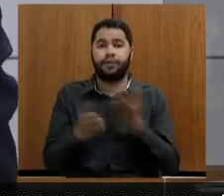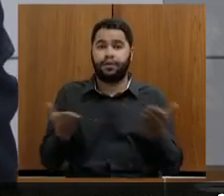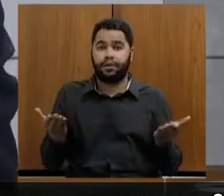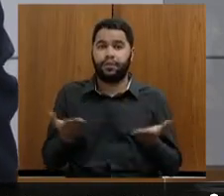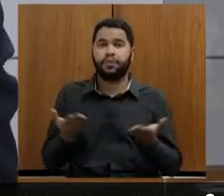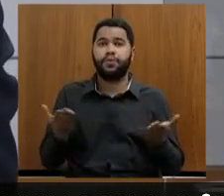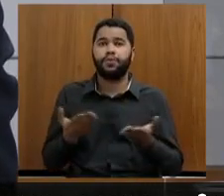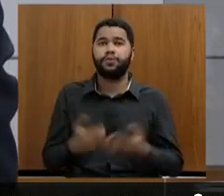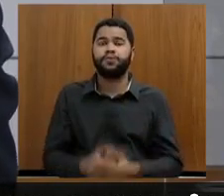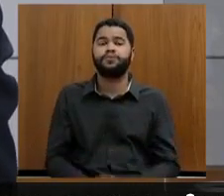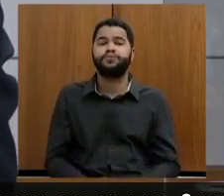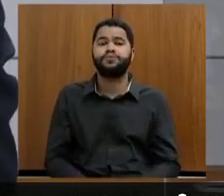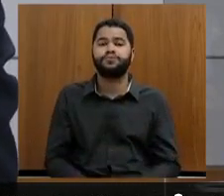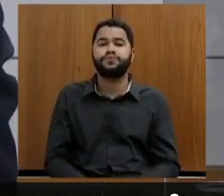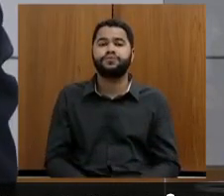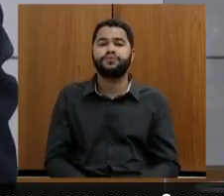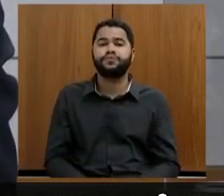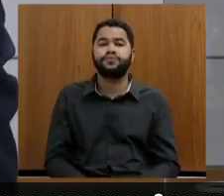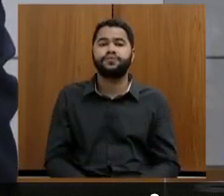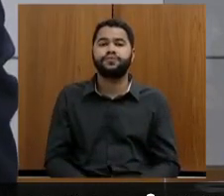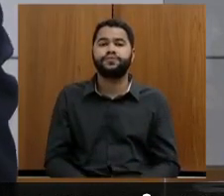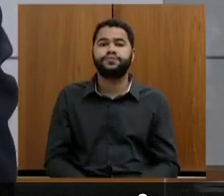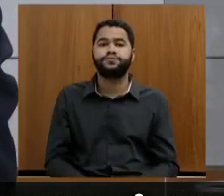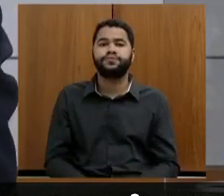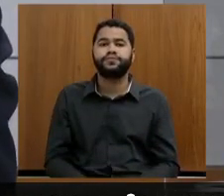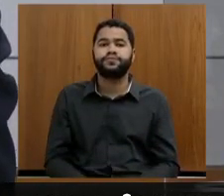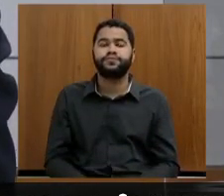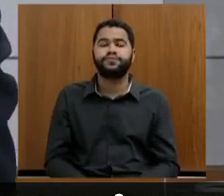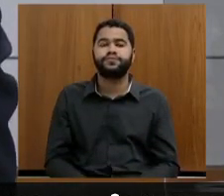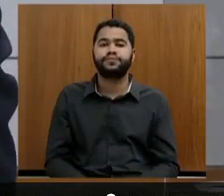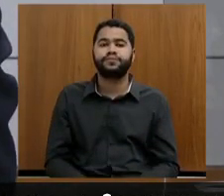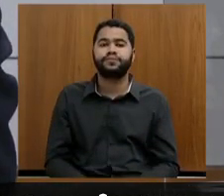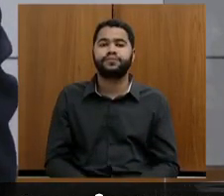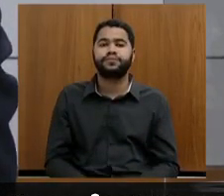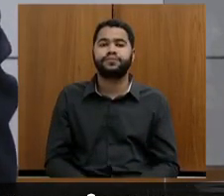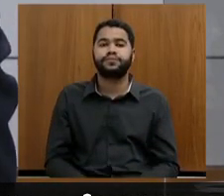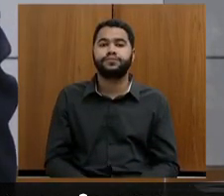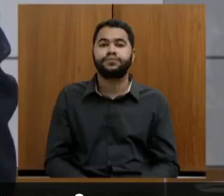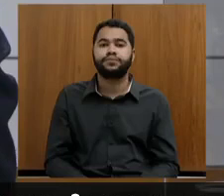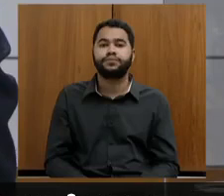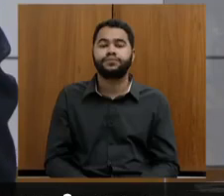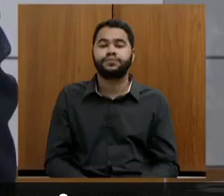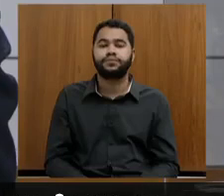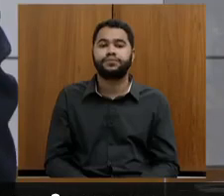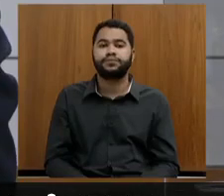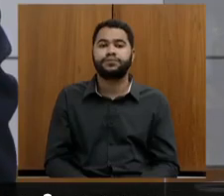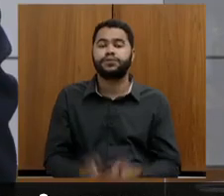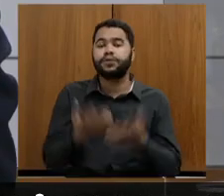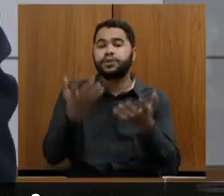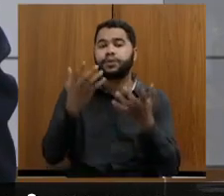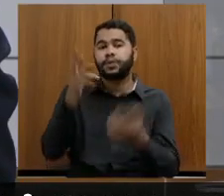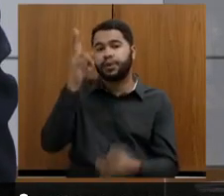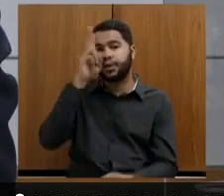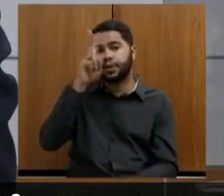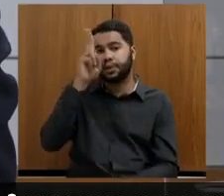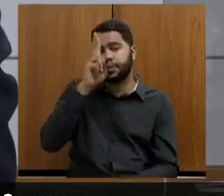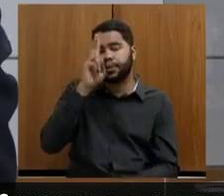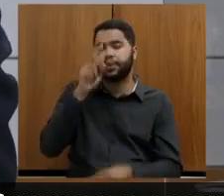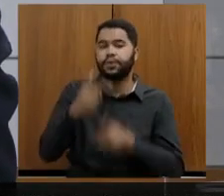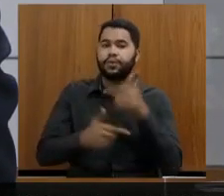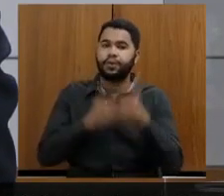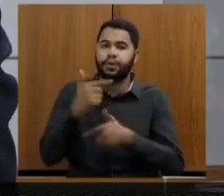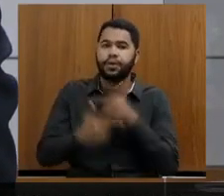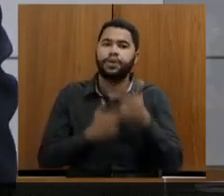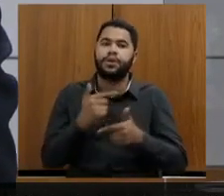agora no epílogo em repito meio que Deputado sargento Rodrigues eu queria lembrar um